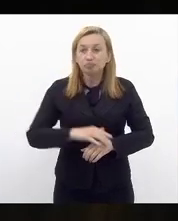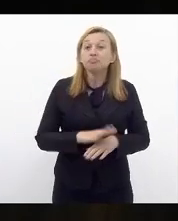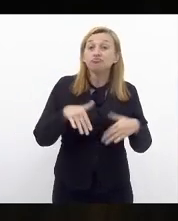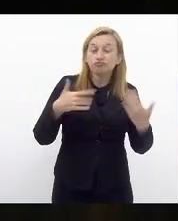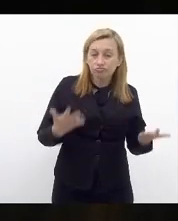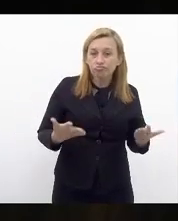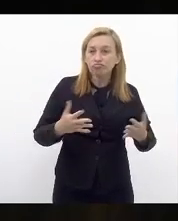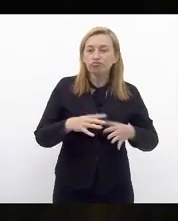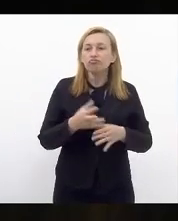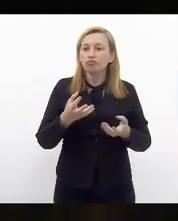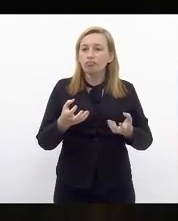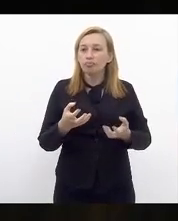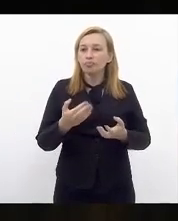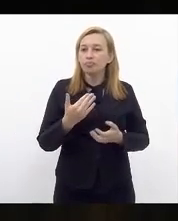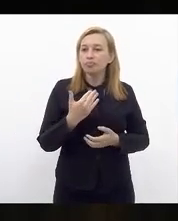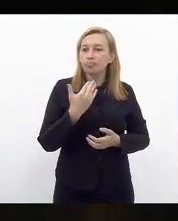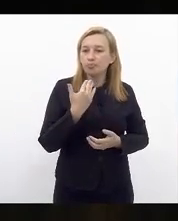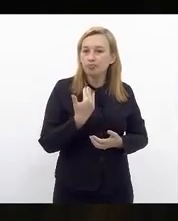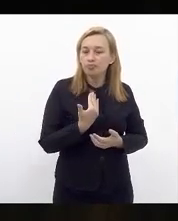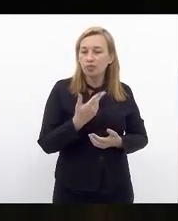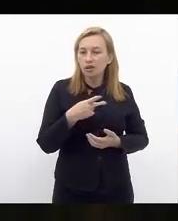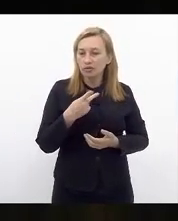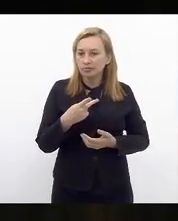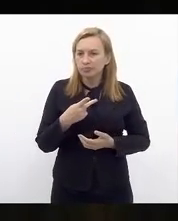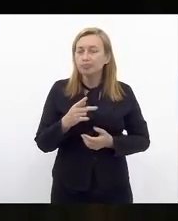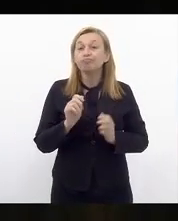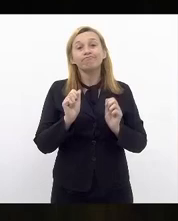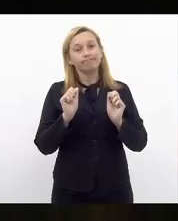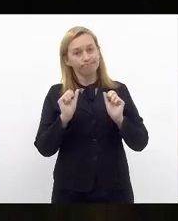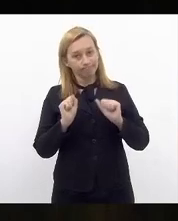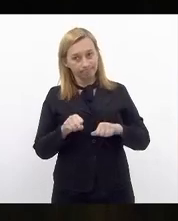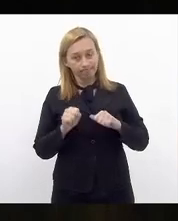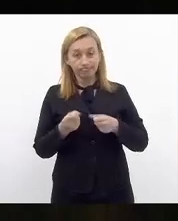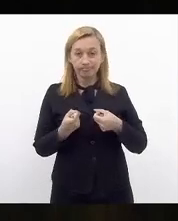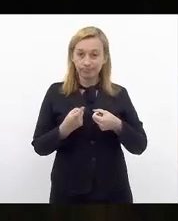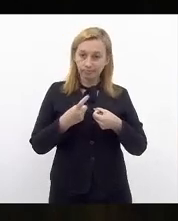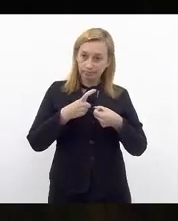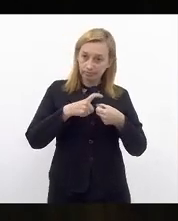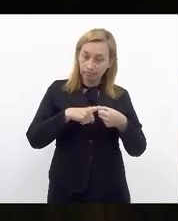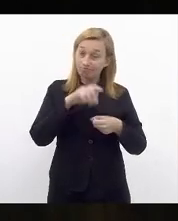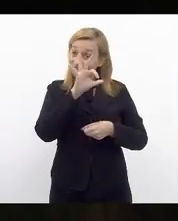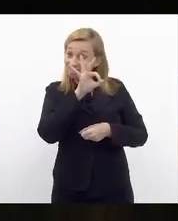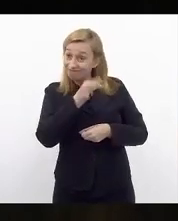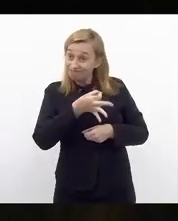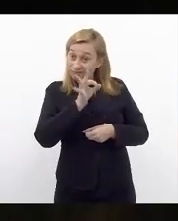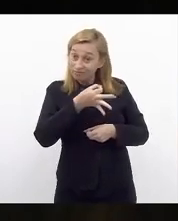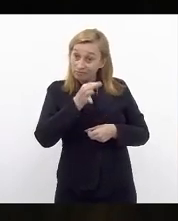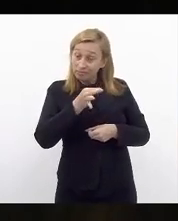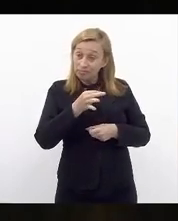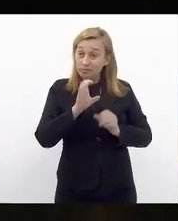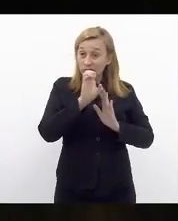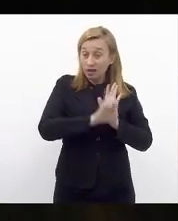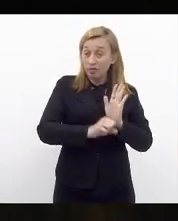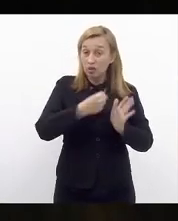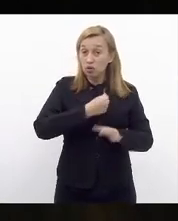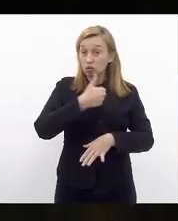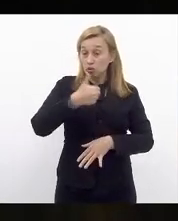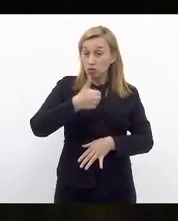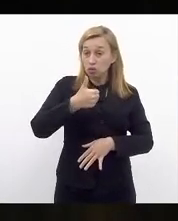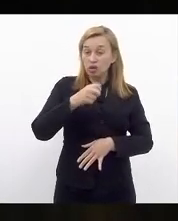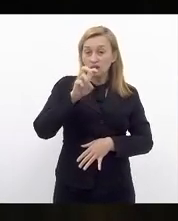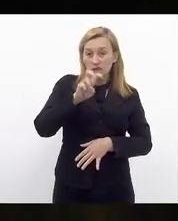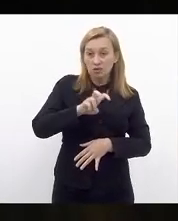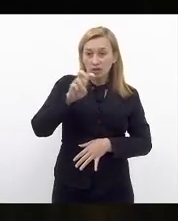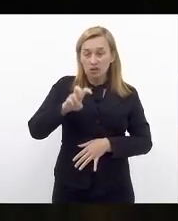Então eu queria fazer um questionamento se não era possível voltar Exatamente é o primeiro número um previa